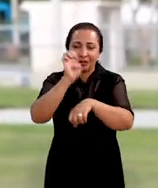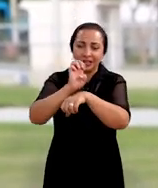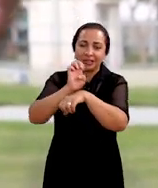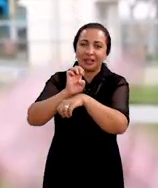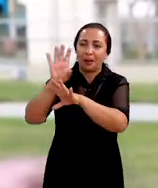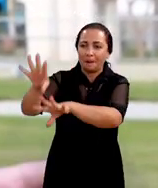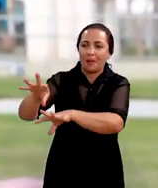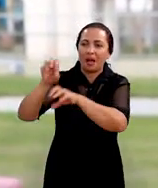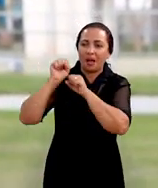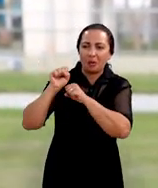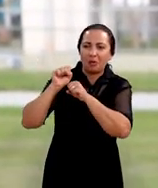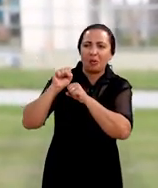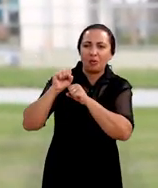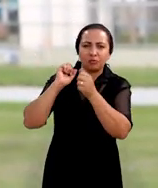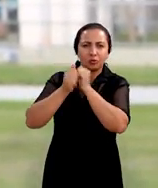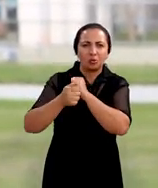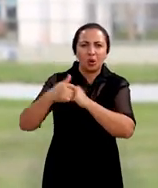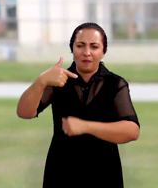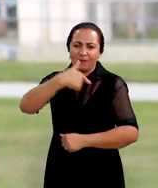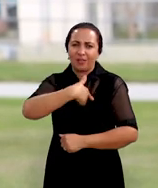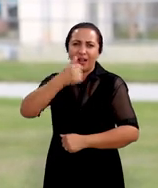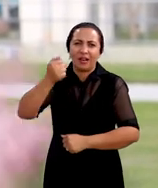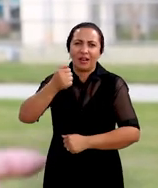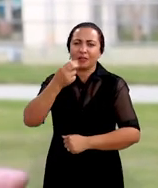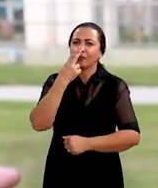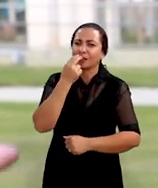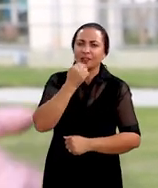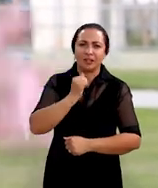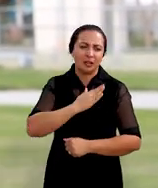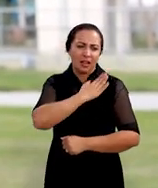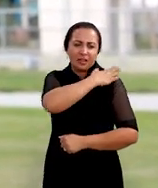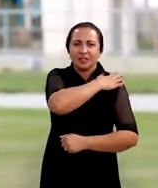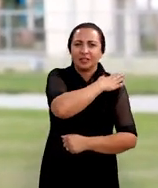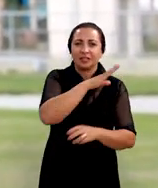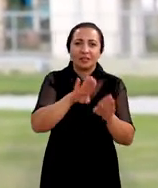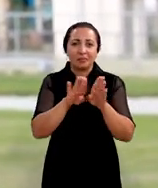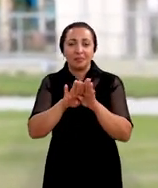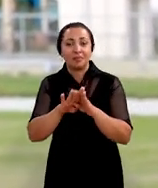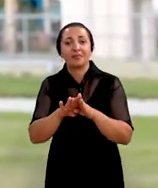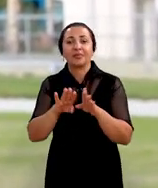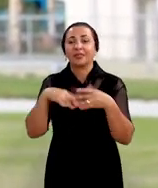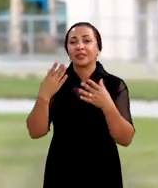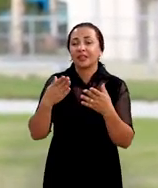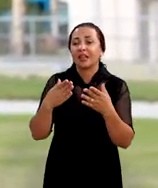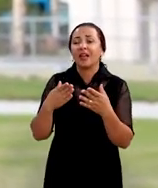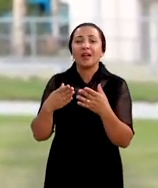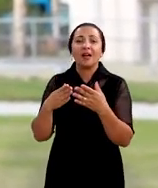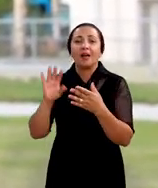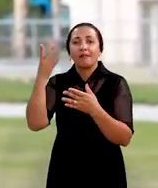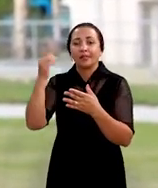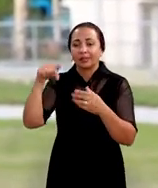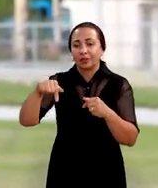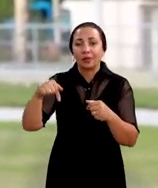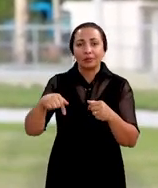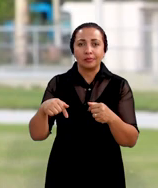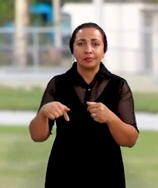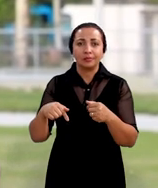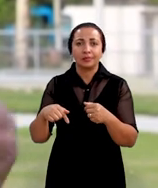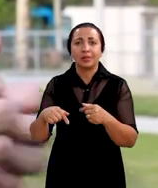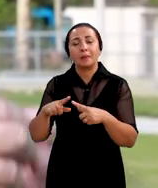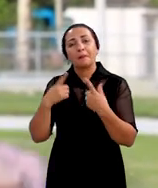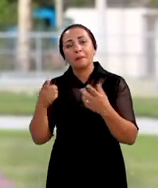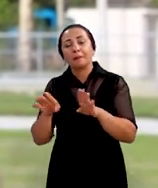futebol, era Vargas, o fascismo, o nazismo, também no momento